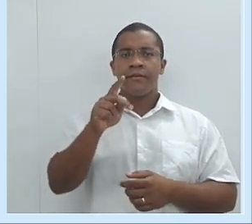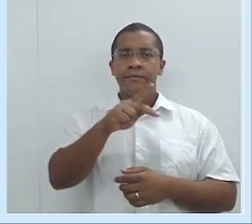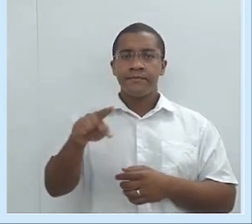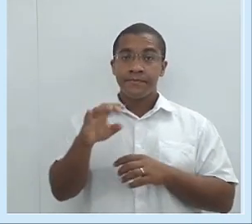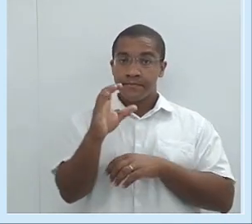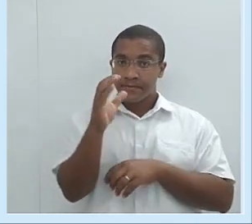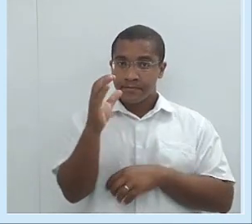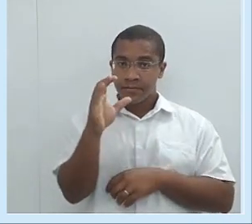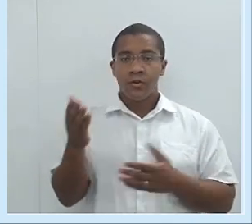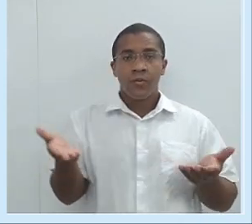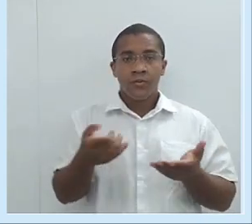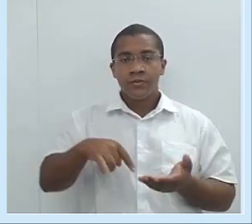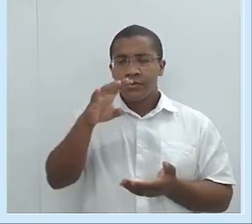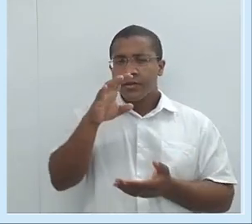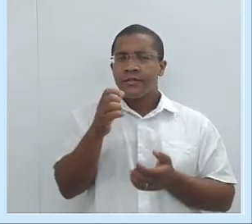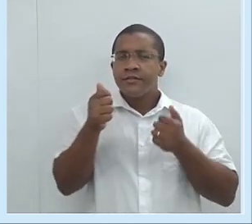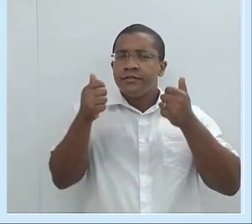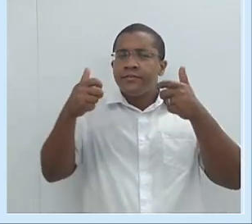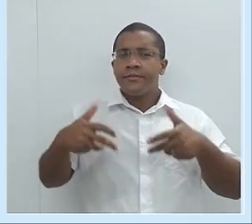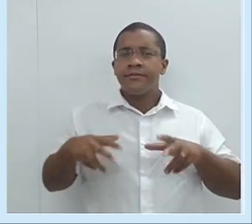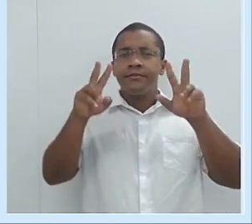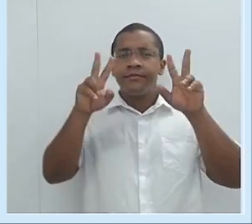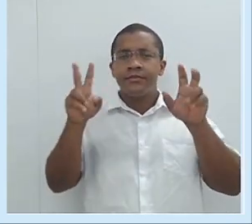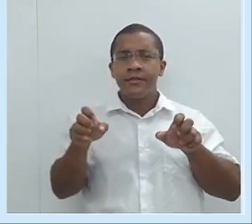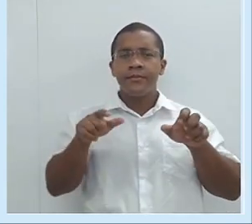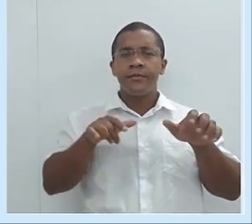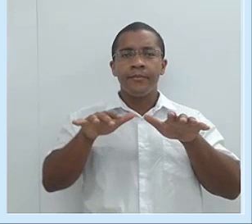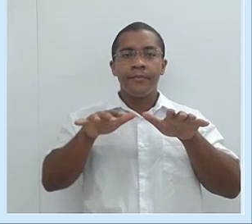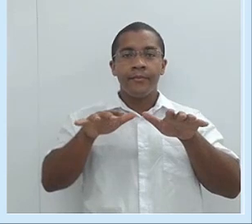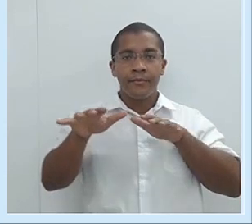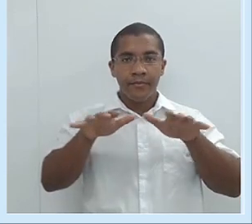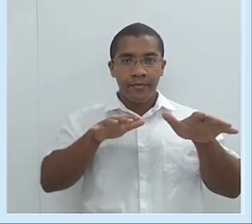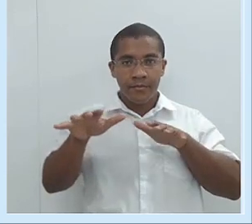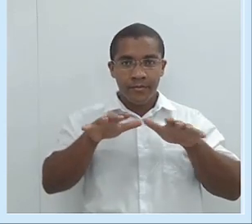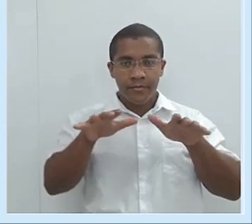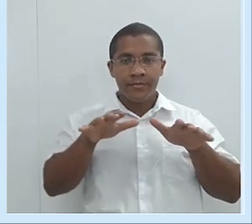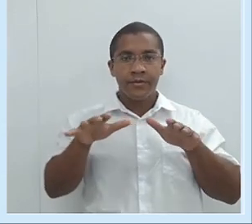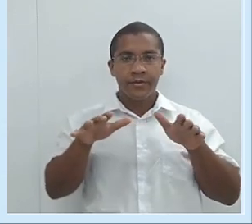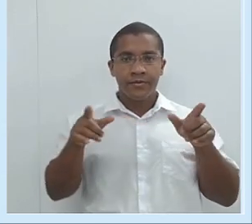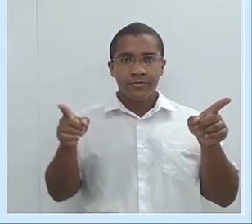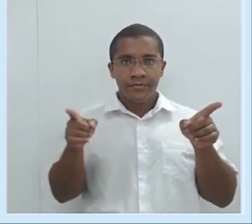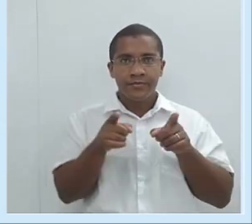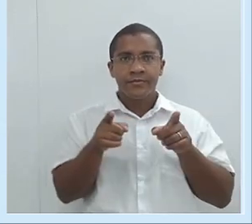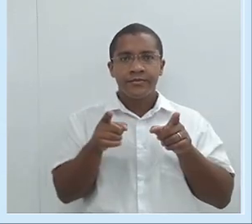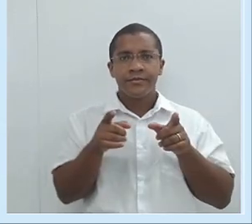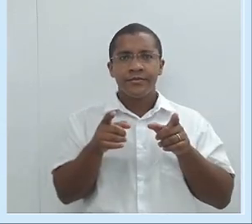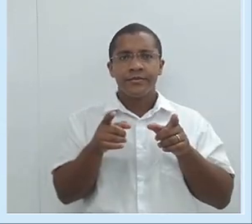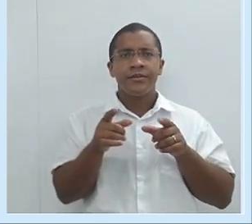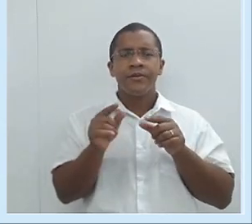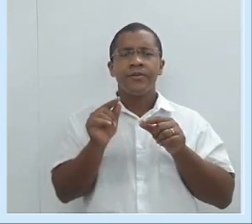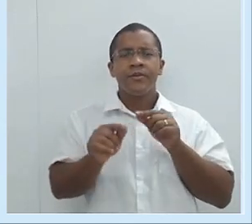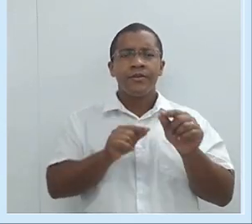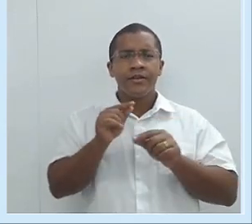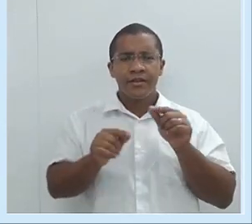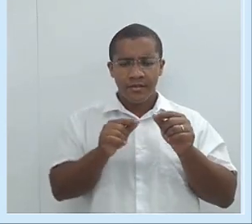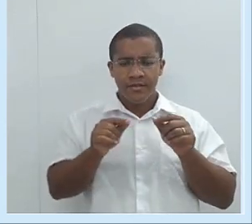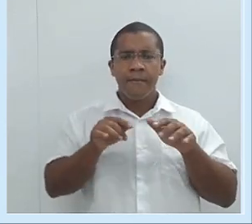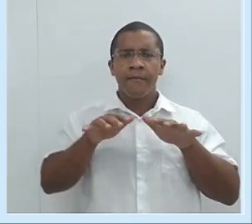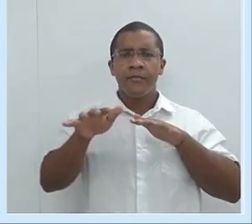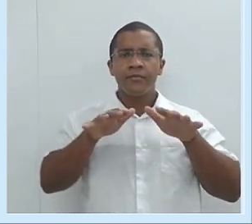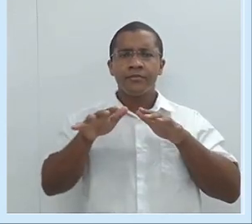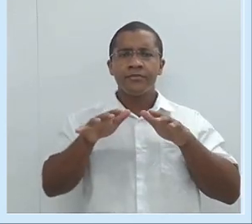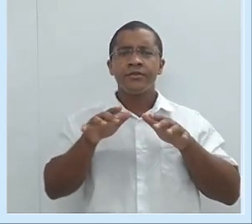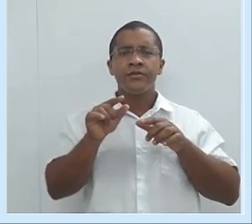professor de ciências e hoje nós iremos falar sobre o movimento do corpo. O corpo, quando eu falo